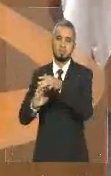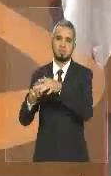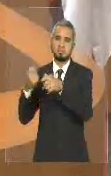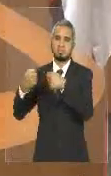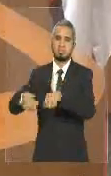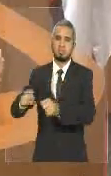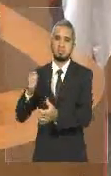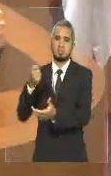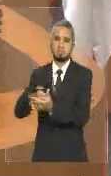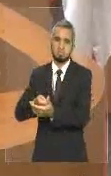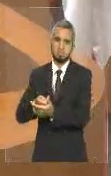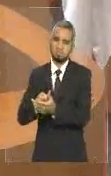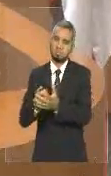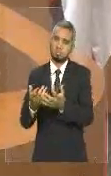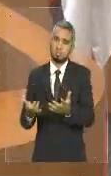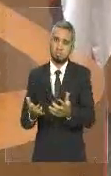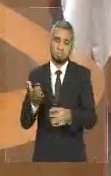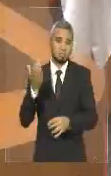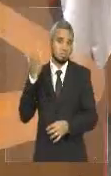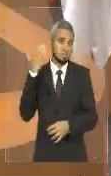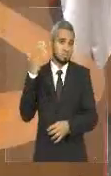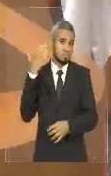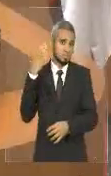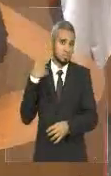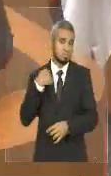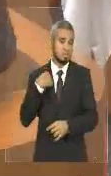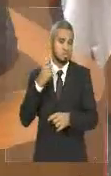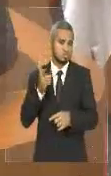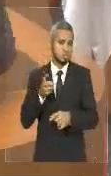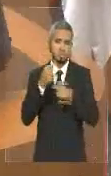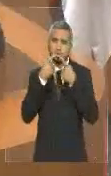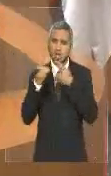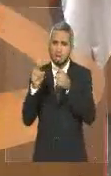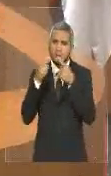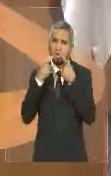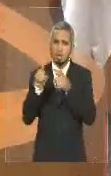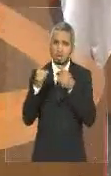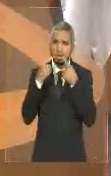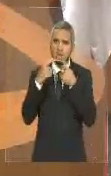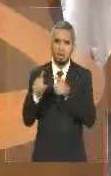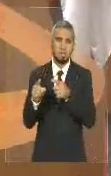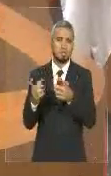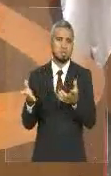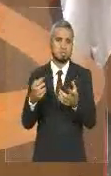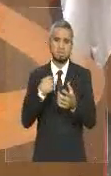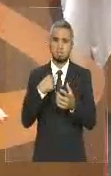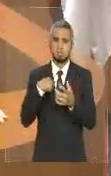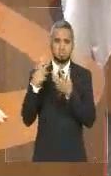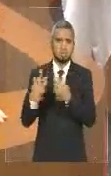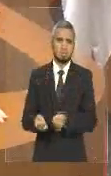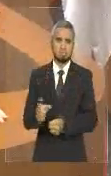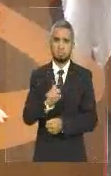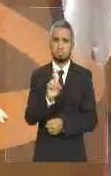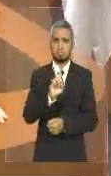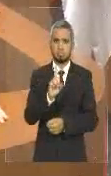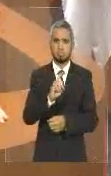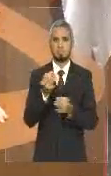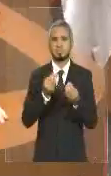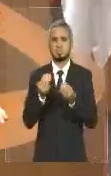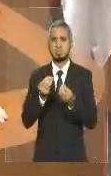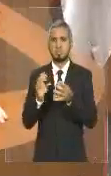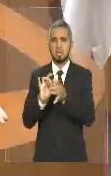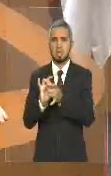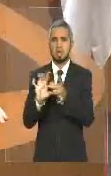corrigindo uma ilegalidade que eu lá atrás já denunciava, e era a concessão de isenção de ICMS por